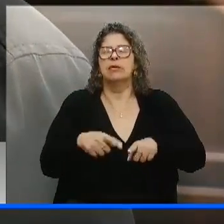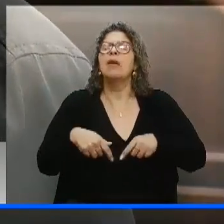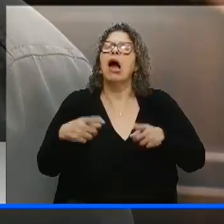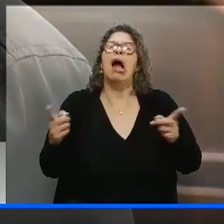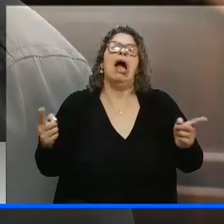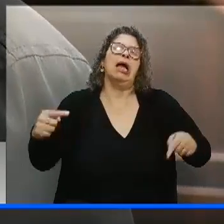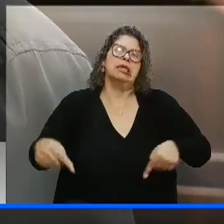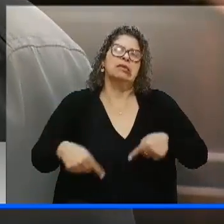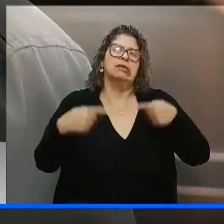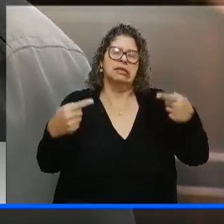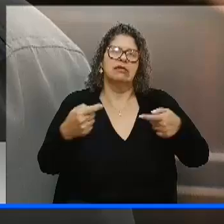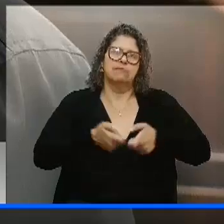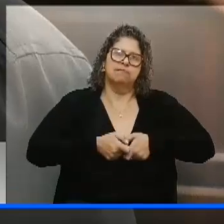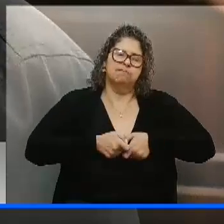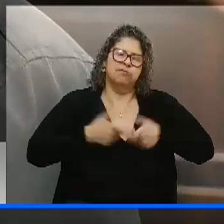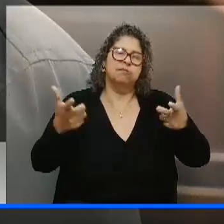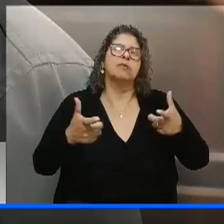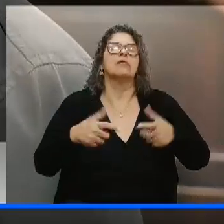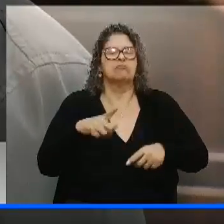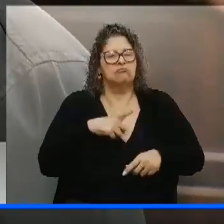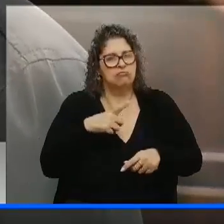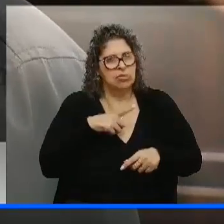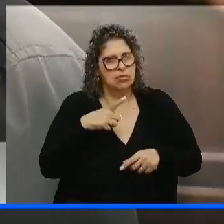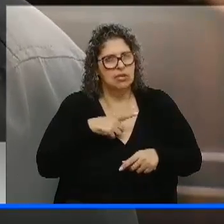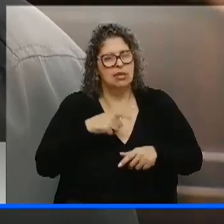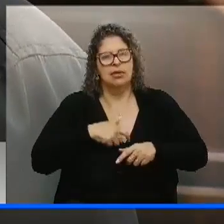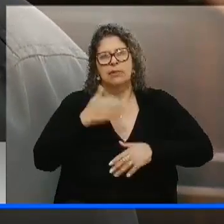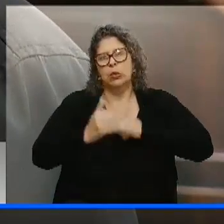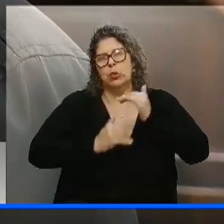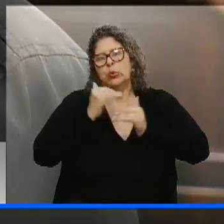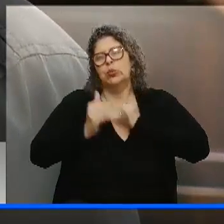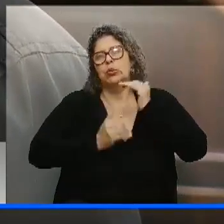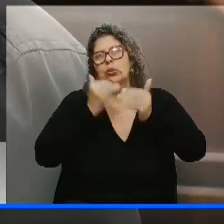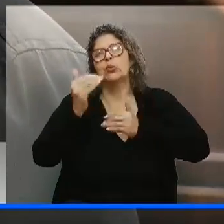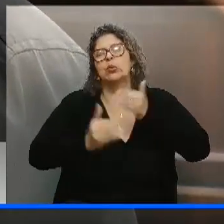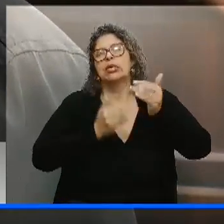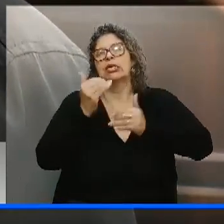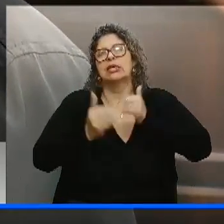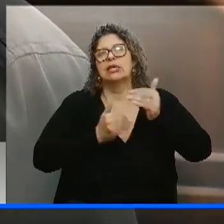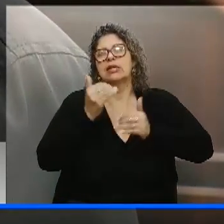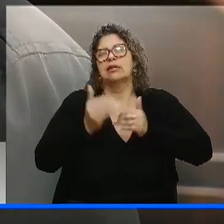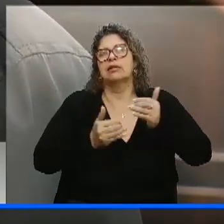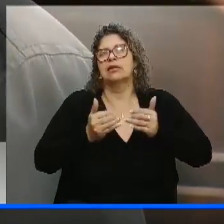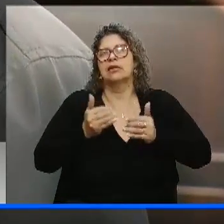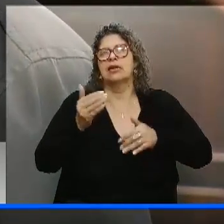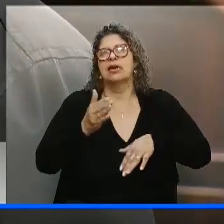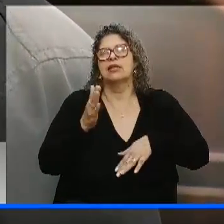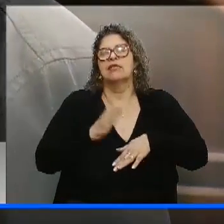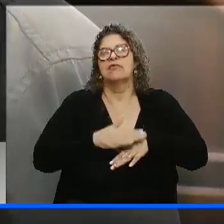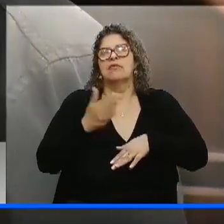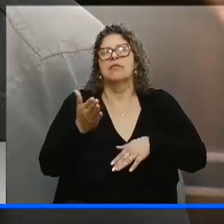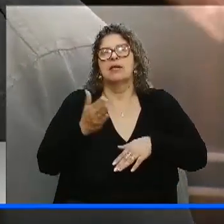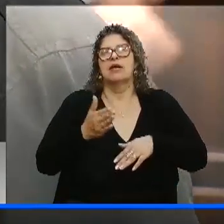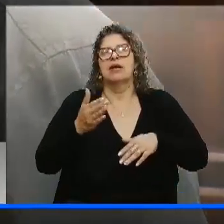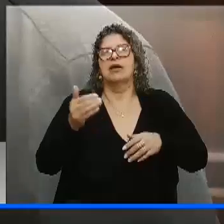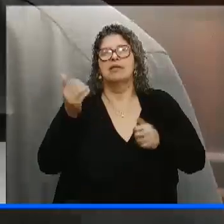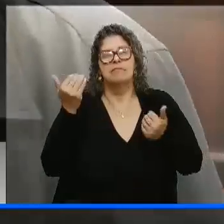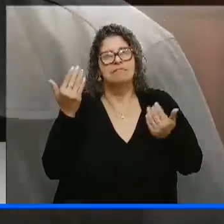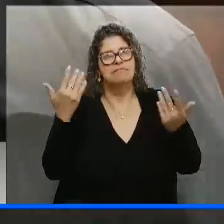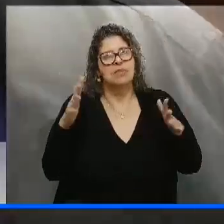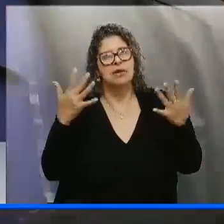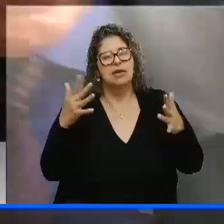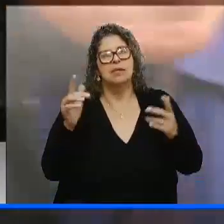futuros grandes eu acho que isso que nos anima a continuar construindo e continuar sendo cada vez mais a zona sul parabéns viana pelo grande